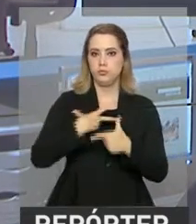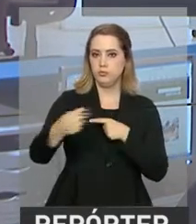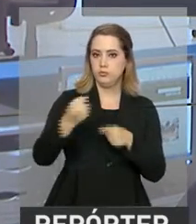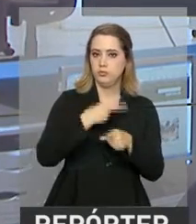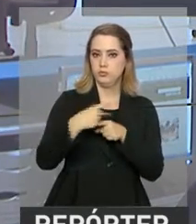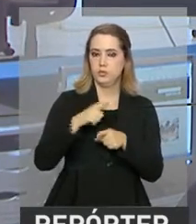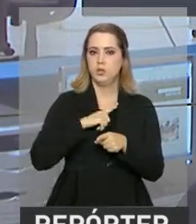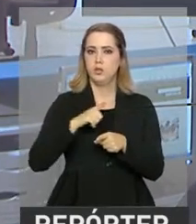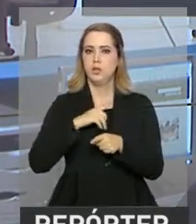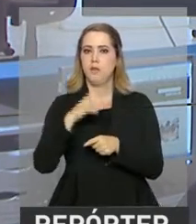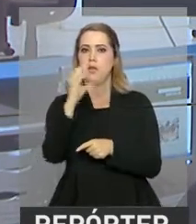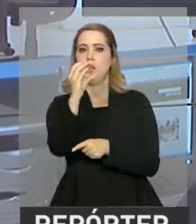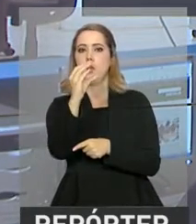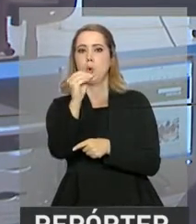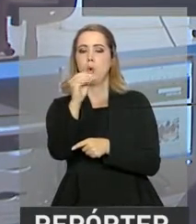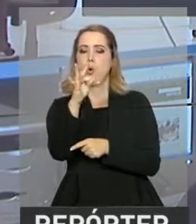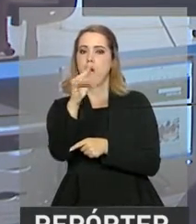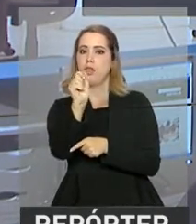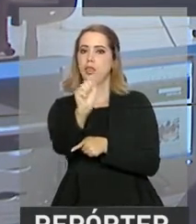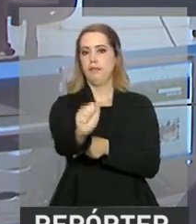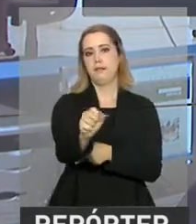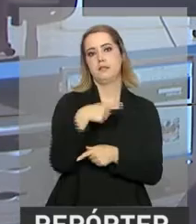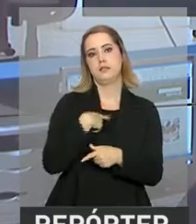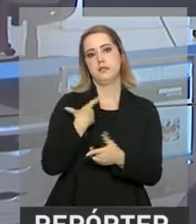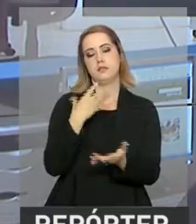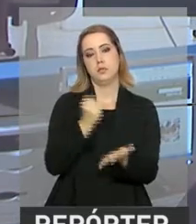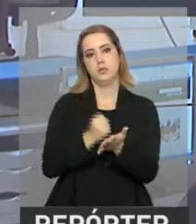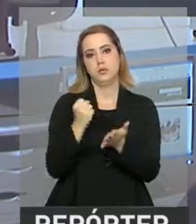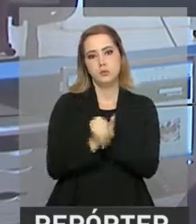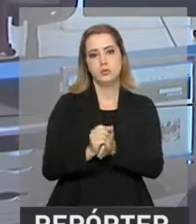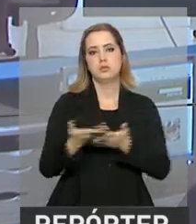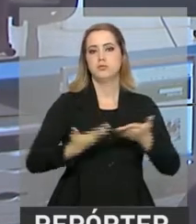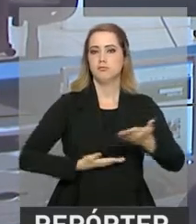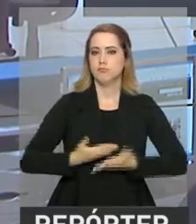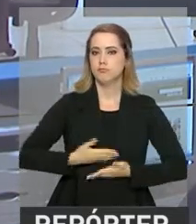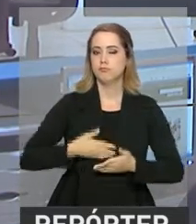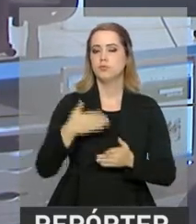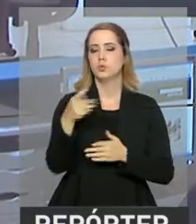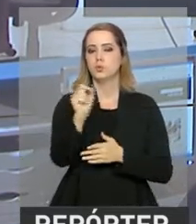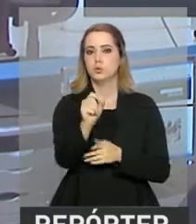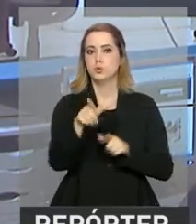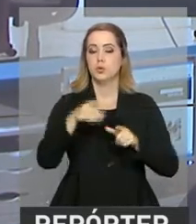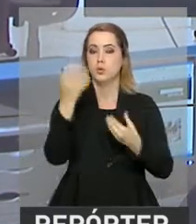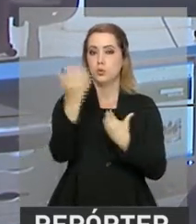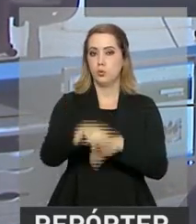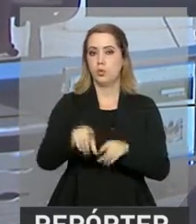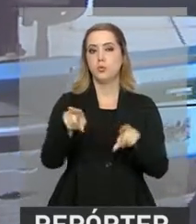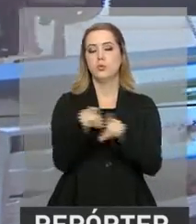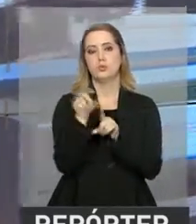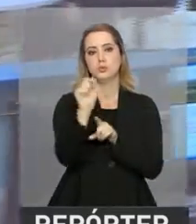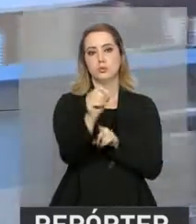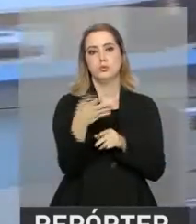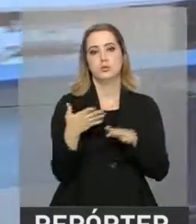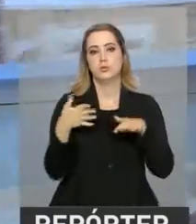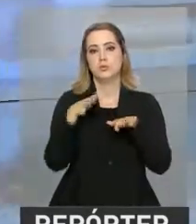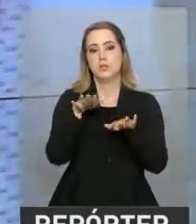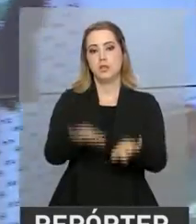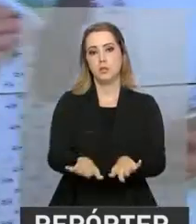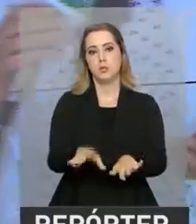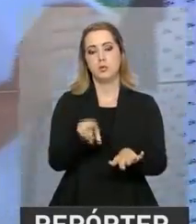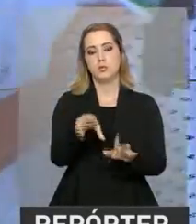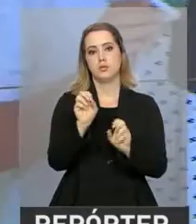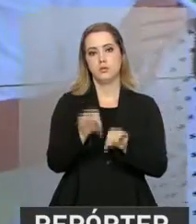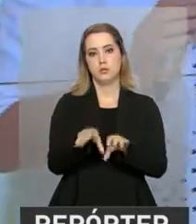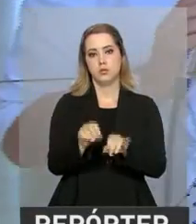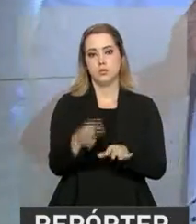de cotas para a contratação no serviço público e o sistema inclusivo de educação. Ao vivo, a repórter Luana Karen